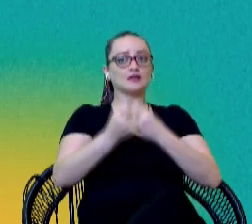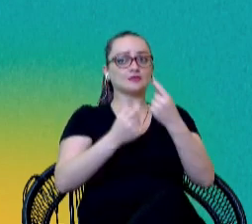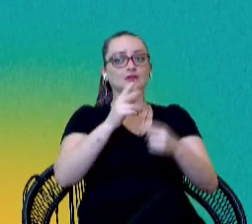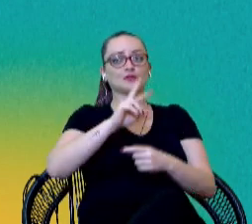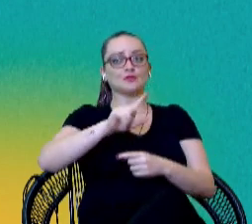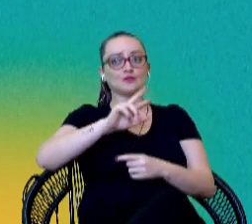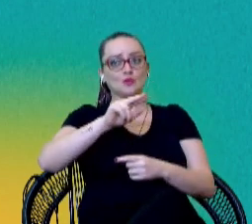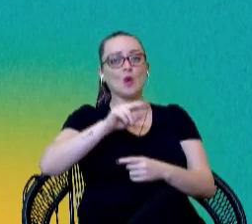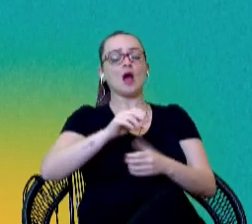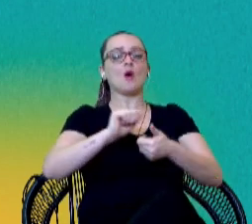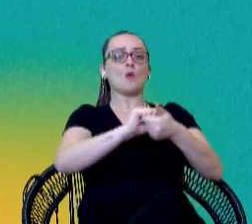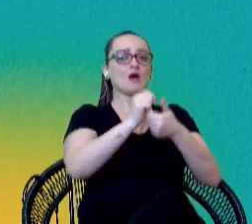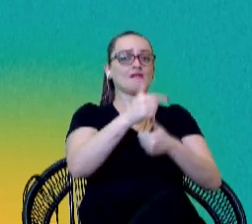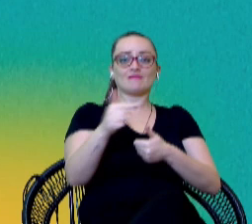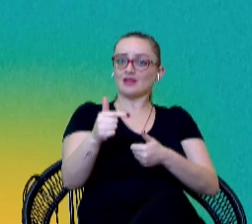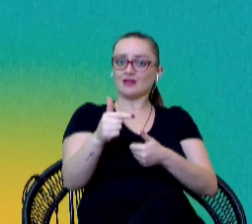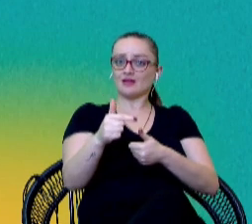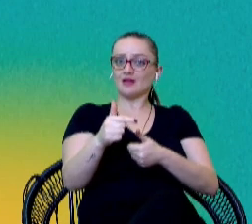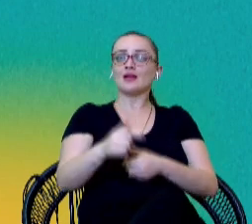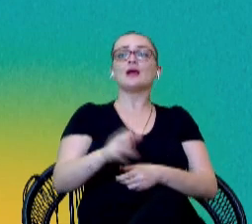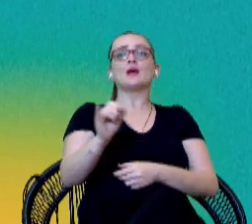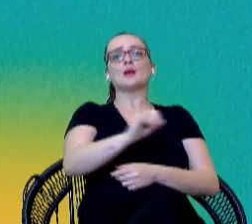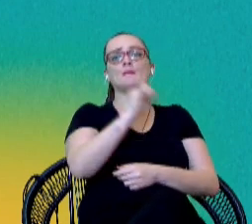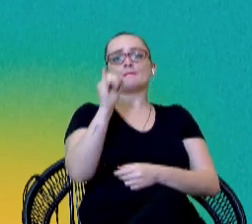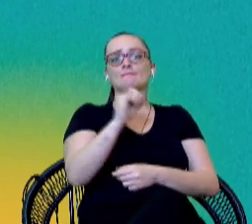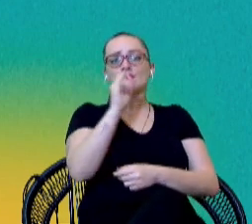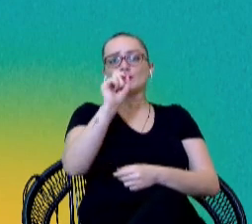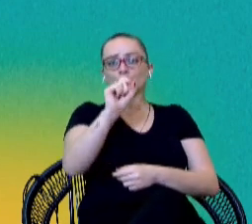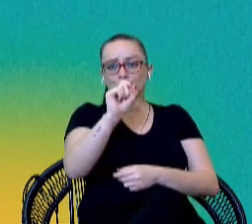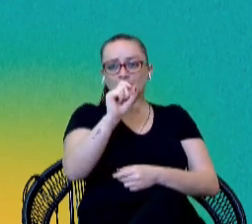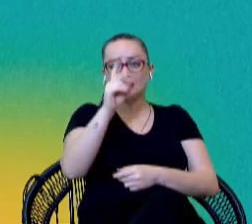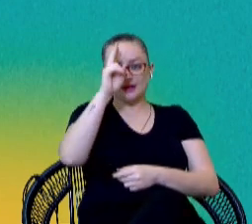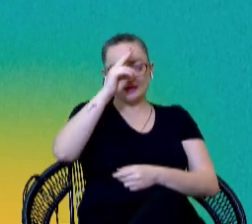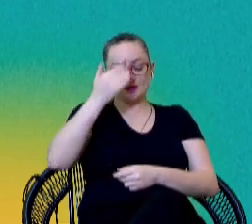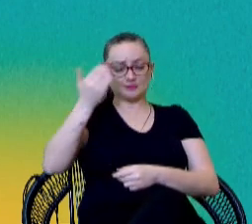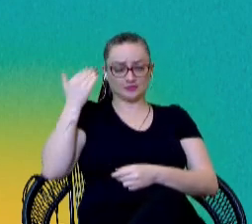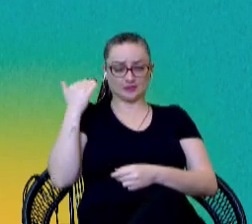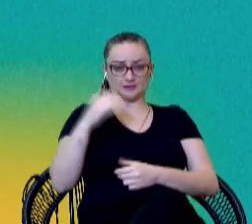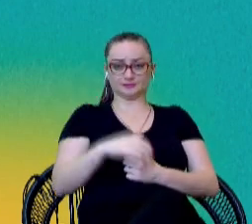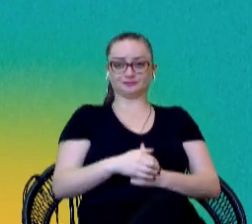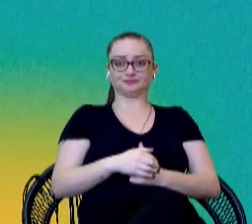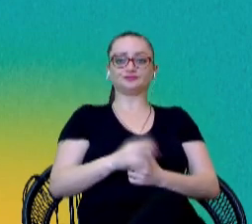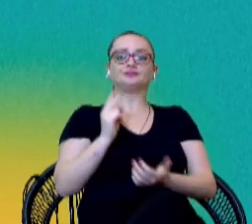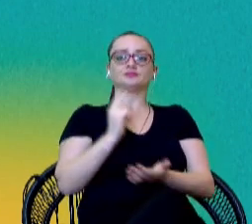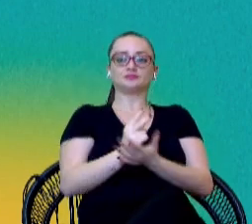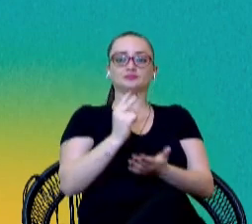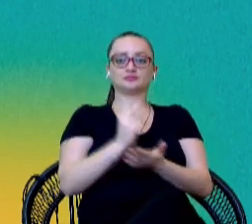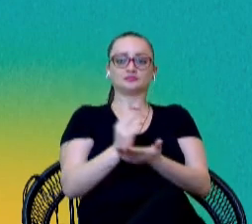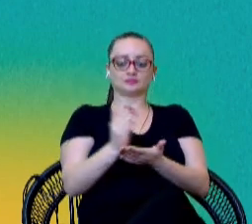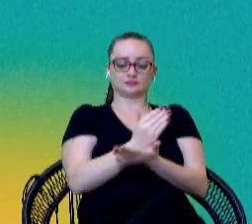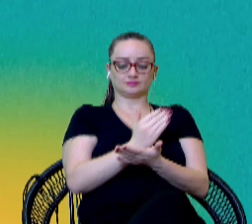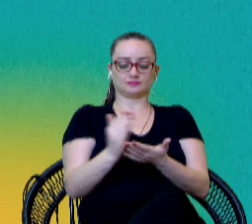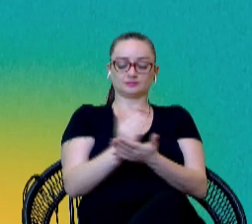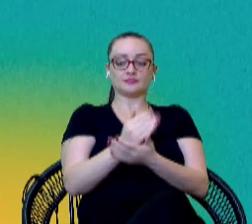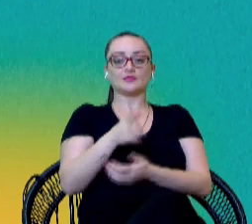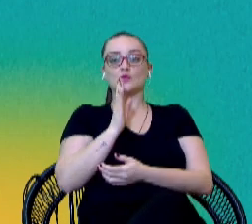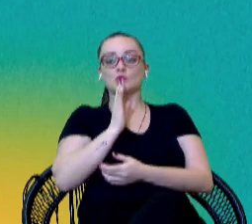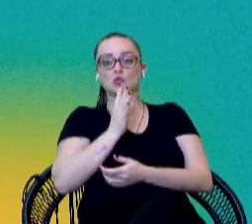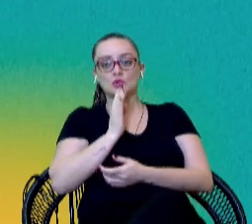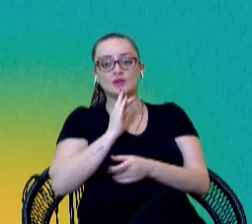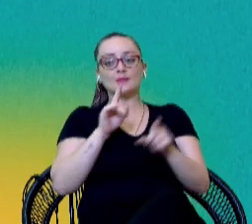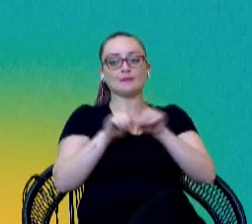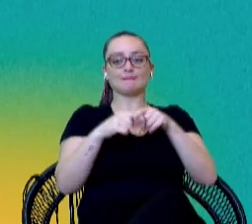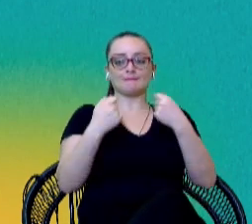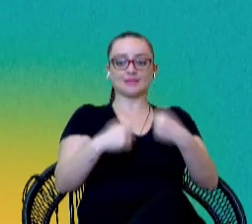tão qualificados. Por isso que é sempre importante, lembrando da segmentação atrás, tá, gente? Sempre segmentem, sempre conheçam,